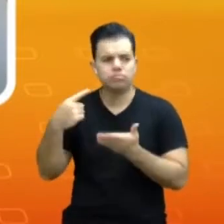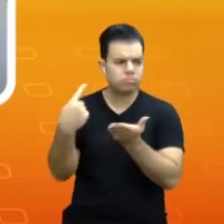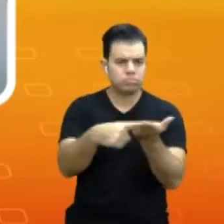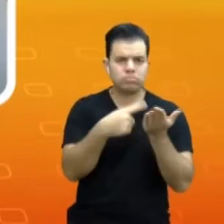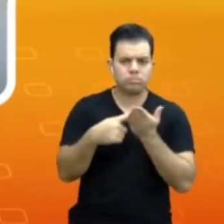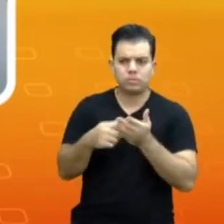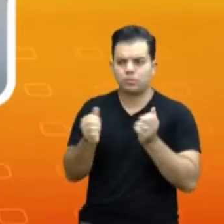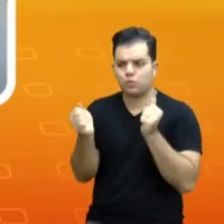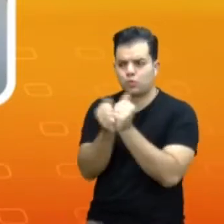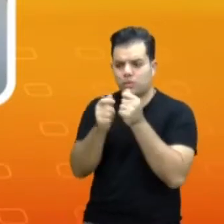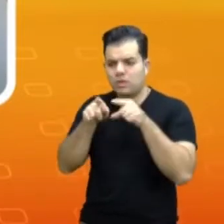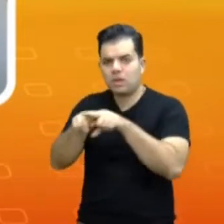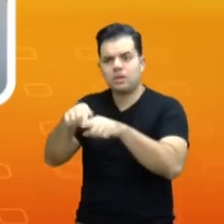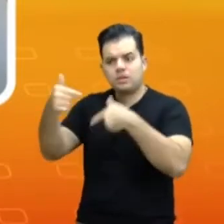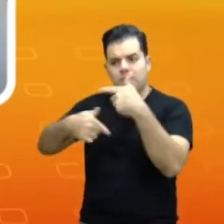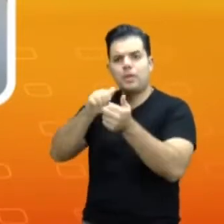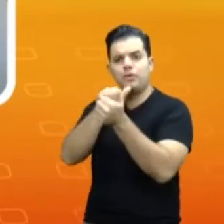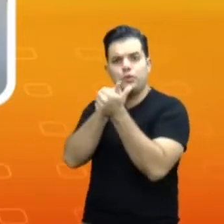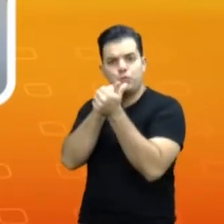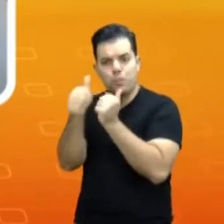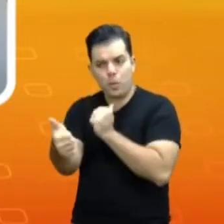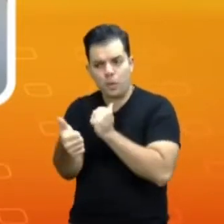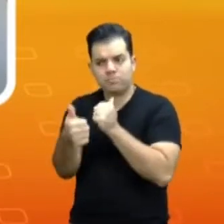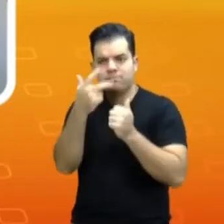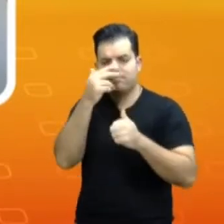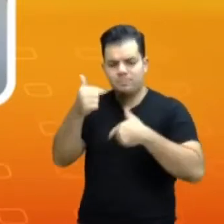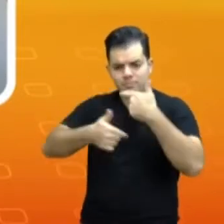acordando com o esporte